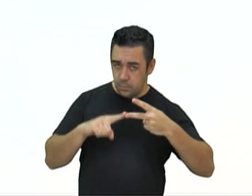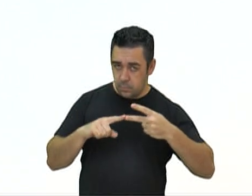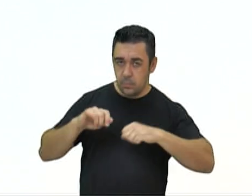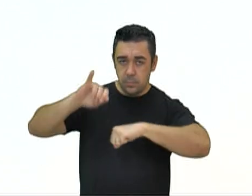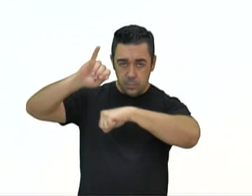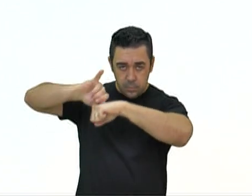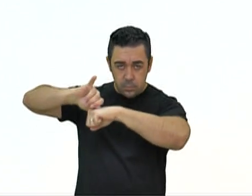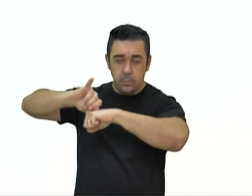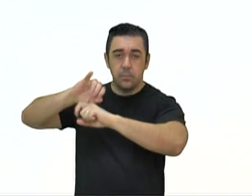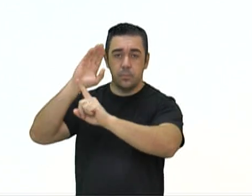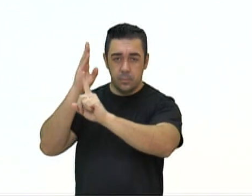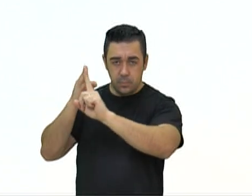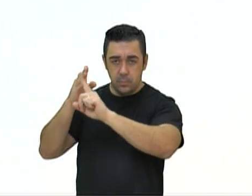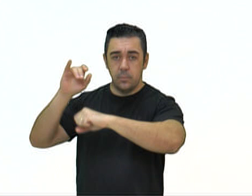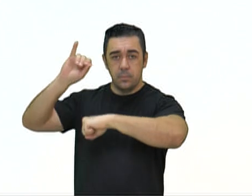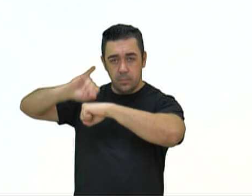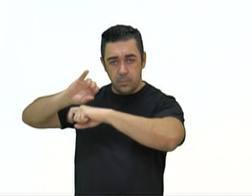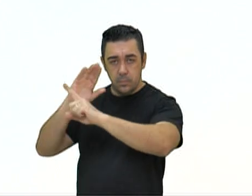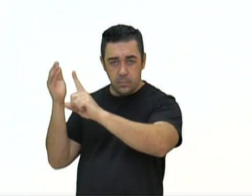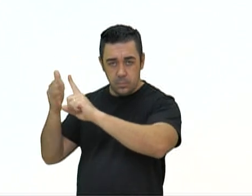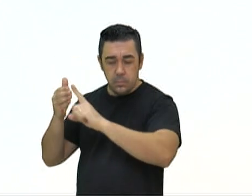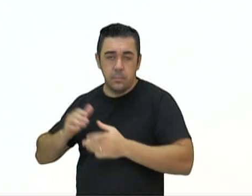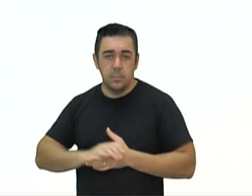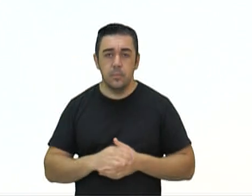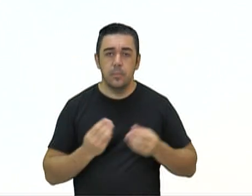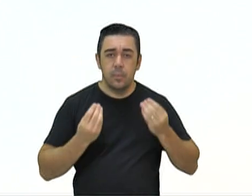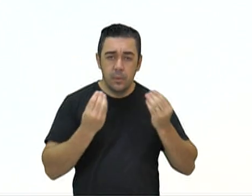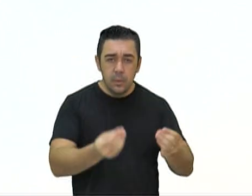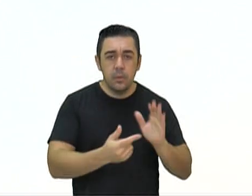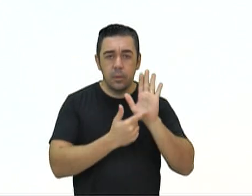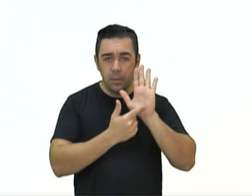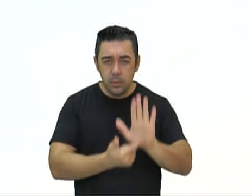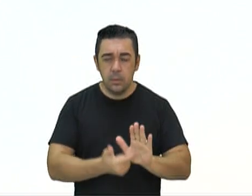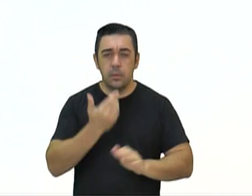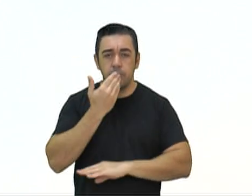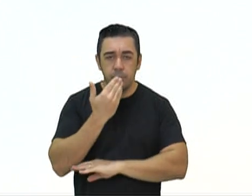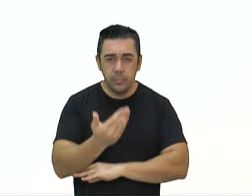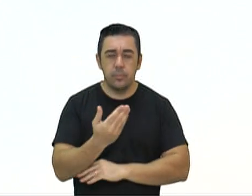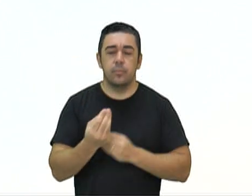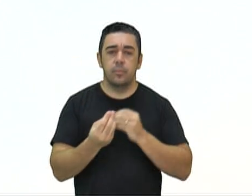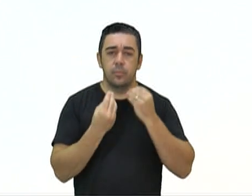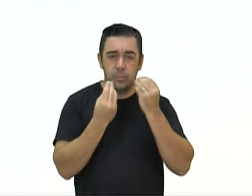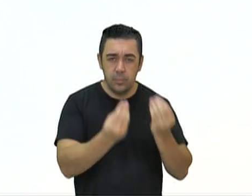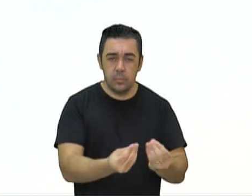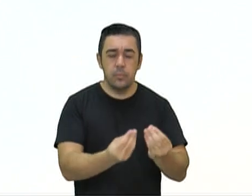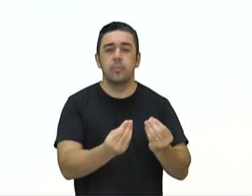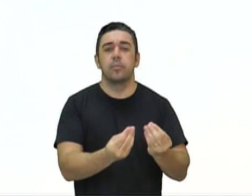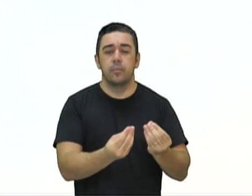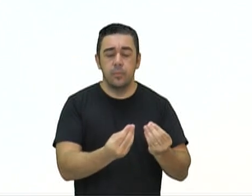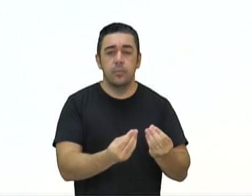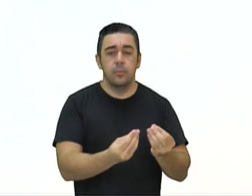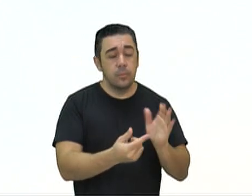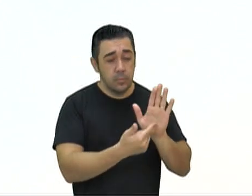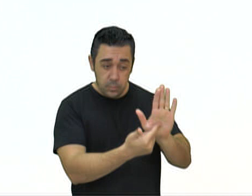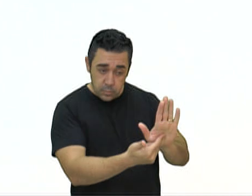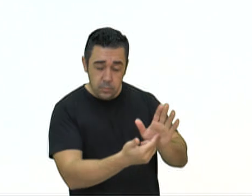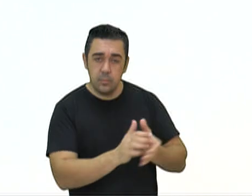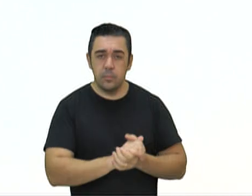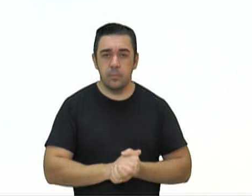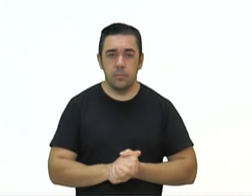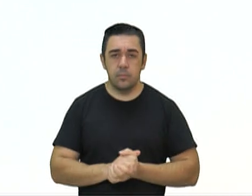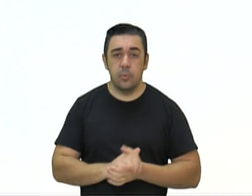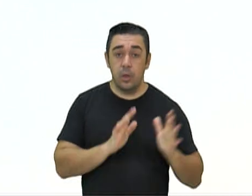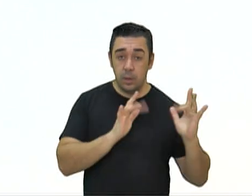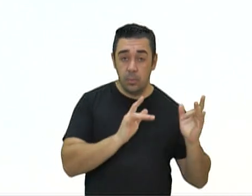outro indireto. Exemplos. Dar, mostrar, pedir, devolver, entregar e oferecer. O